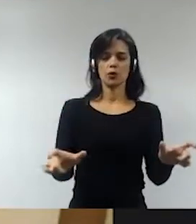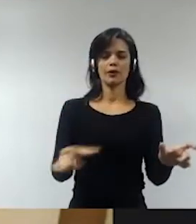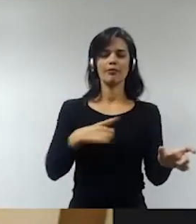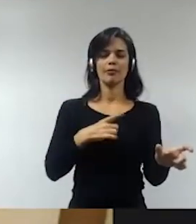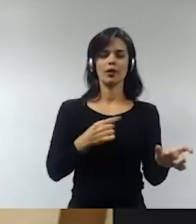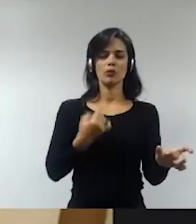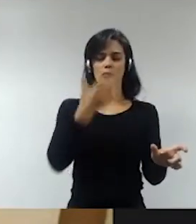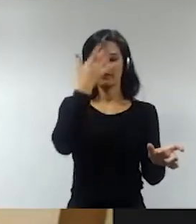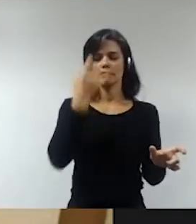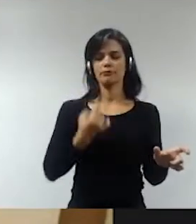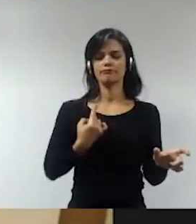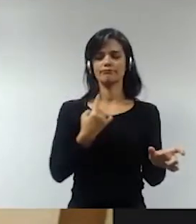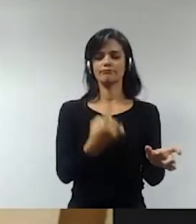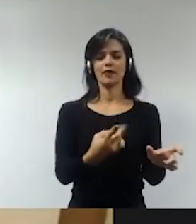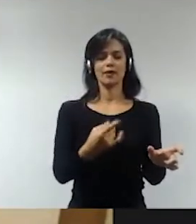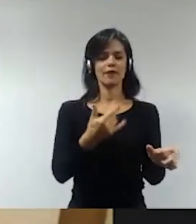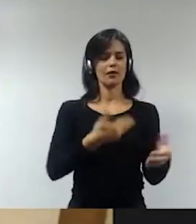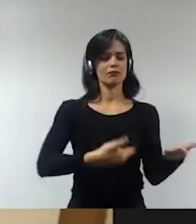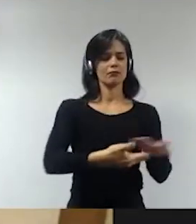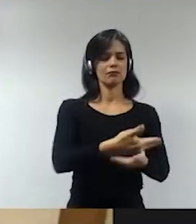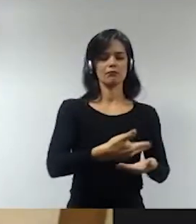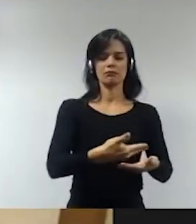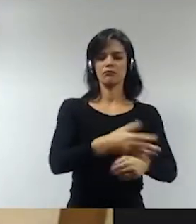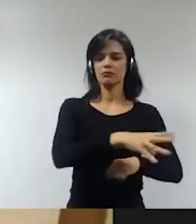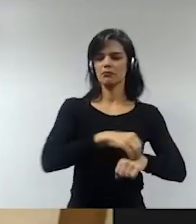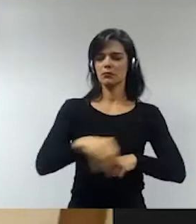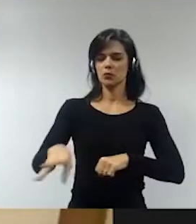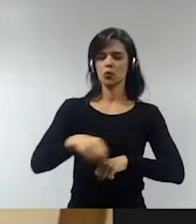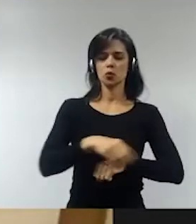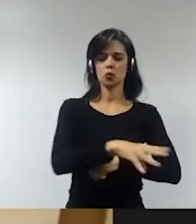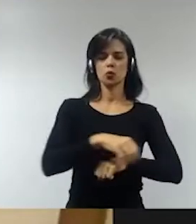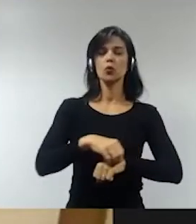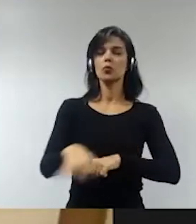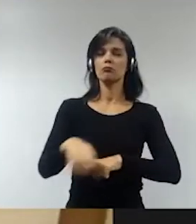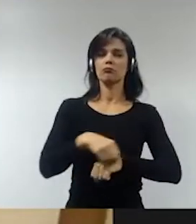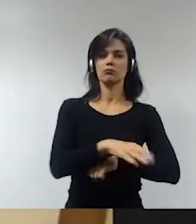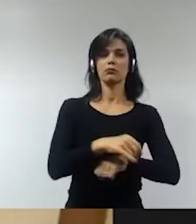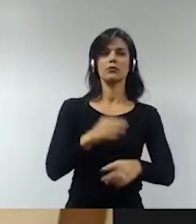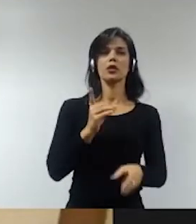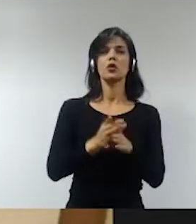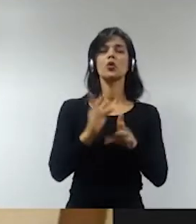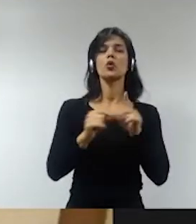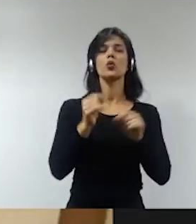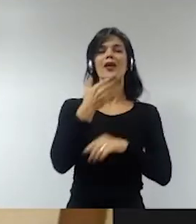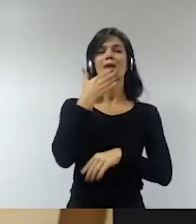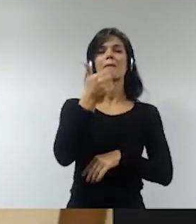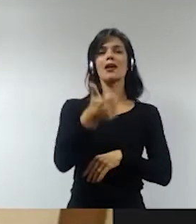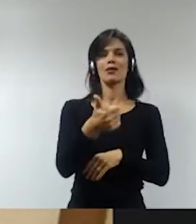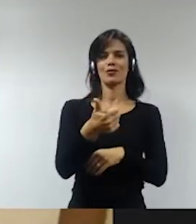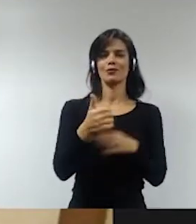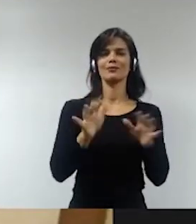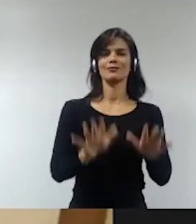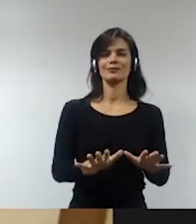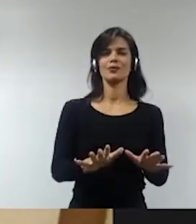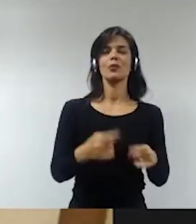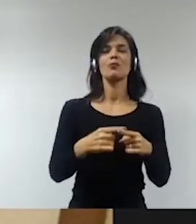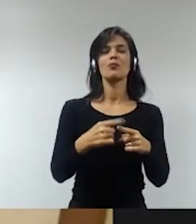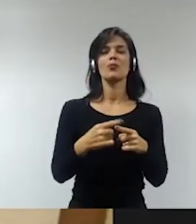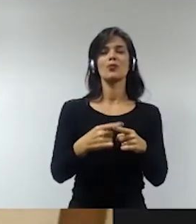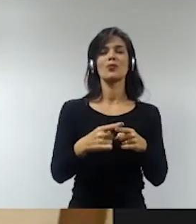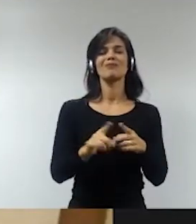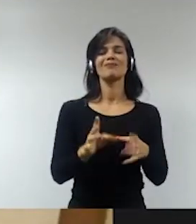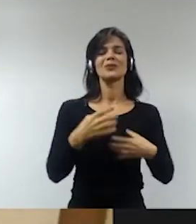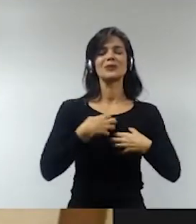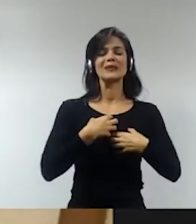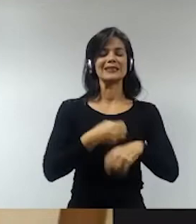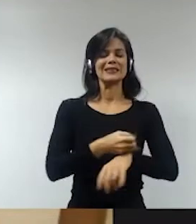do diálogo, que elas juntas encontrem o que é melhor para elas. Porque realmente a questão emocional é muito forte